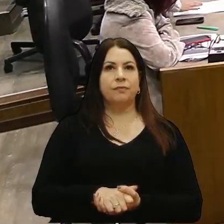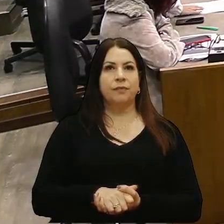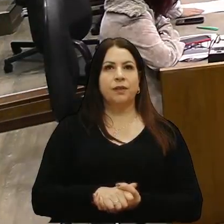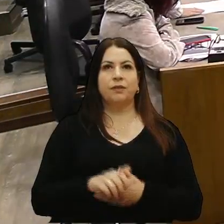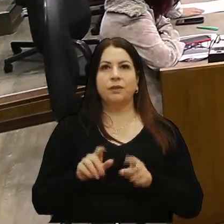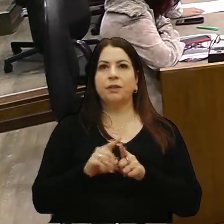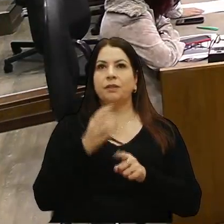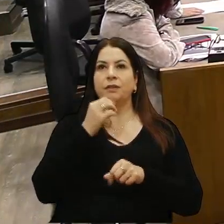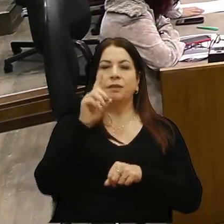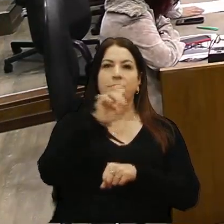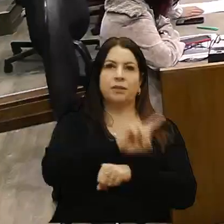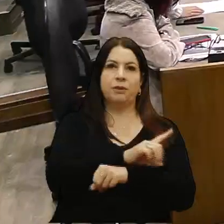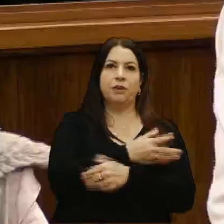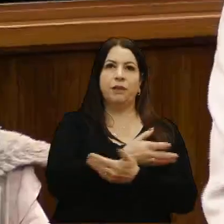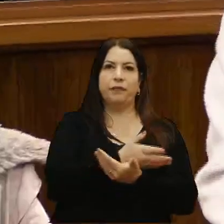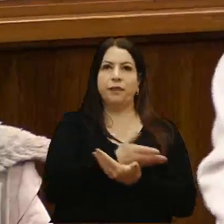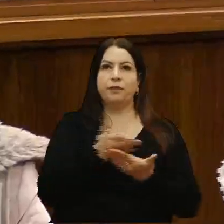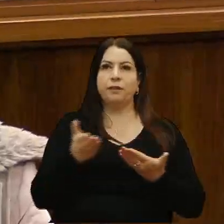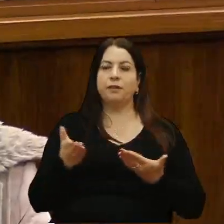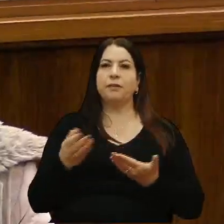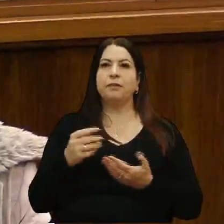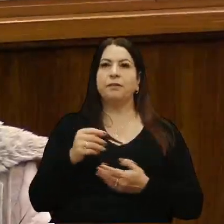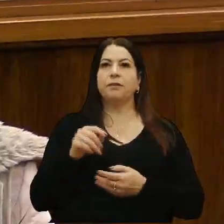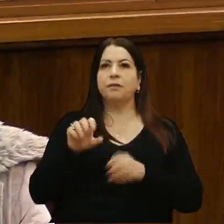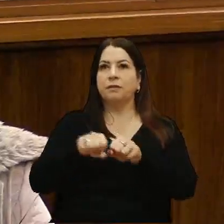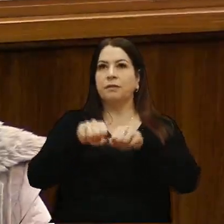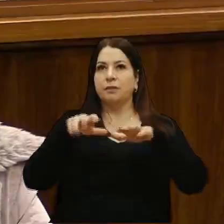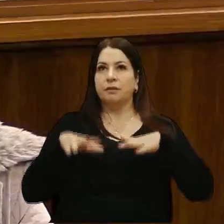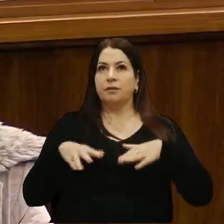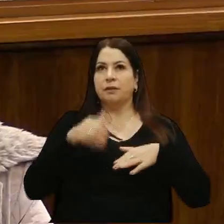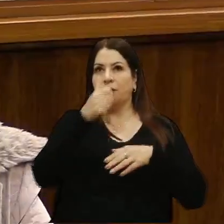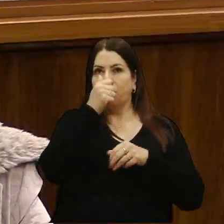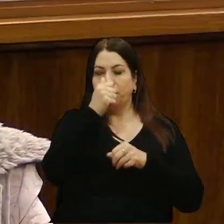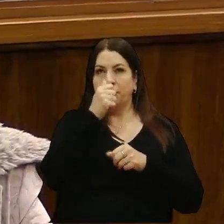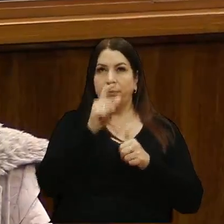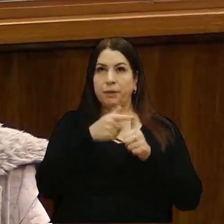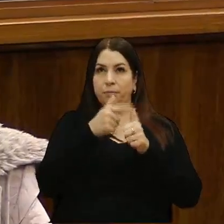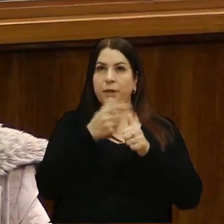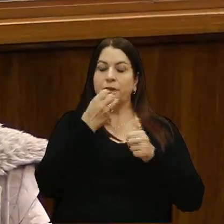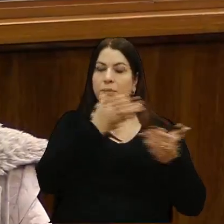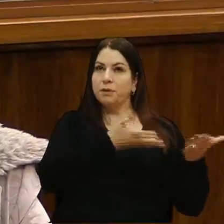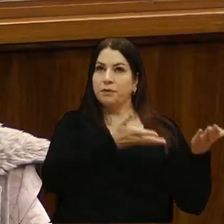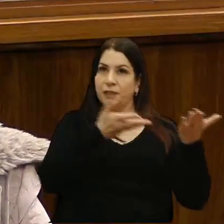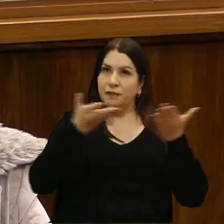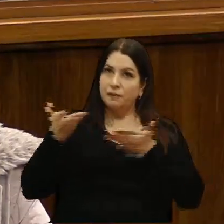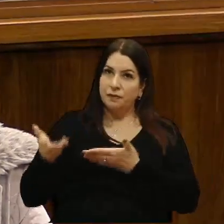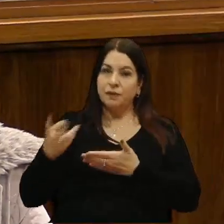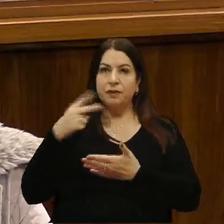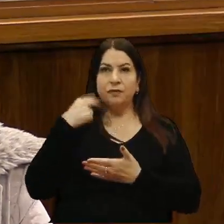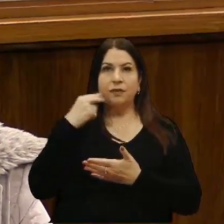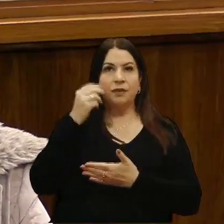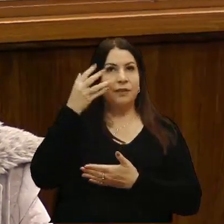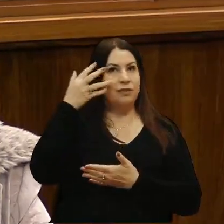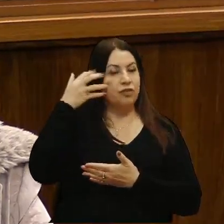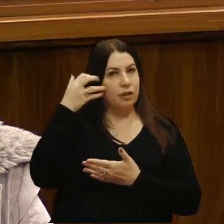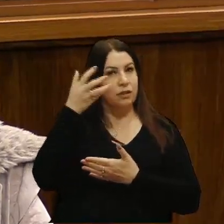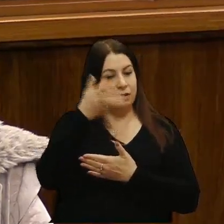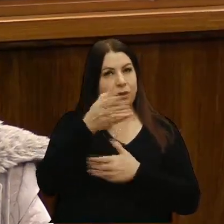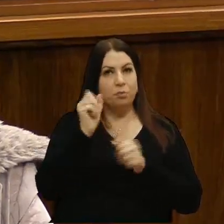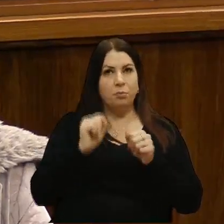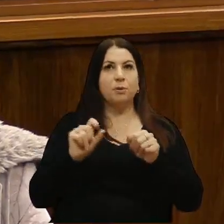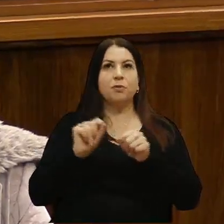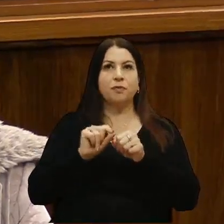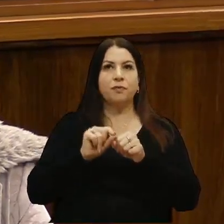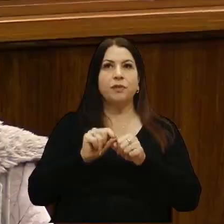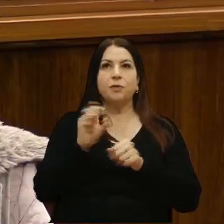Bom dia a todos e todas, a esse plenário cheio. Em primeiro lugar, seja bem-vindo, vereador Jack, que você possa